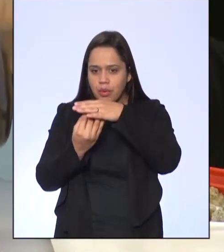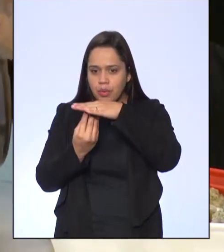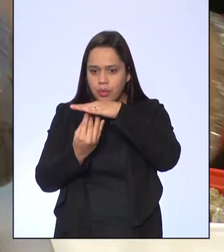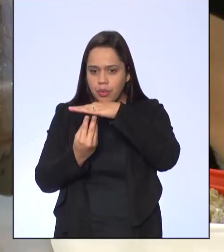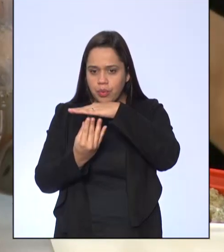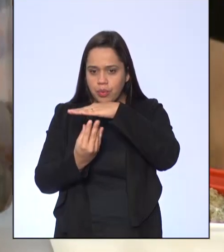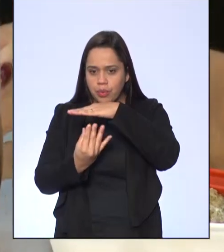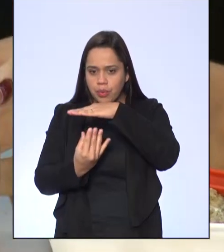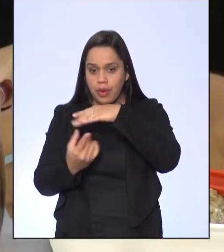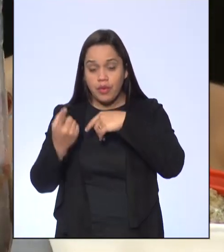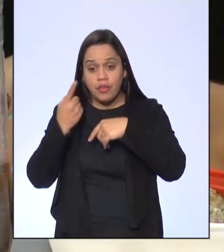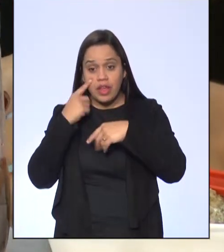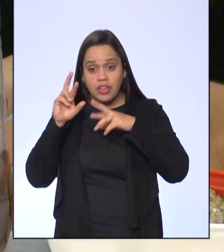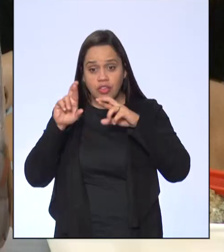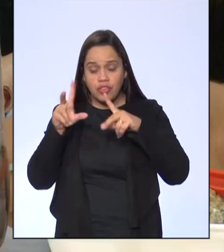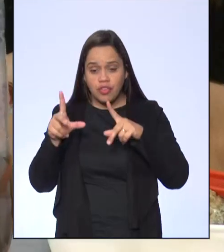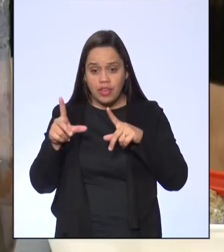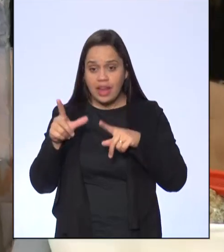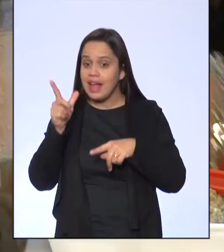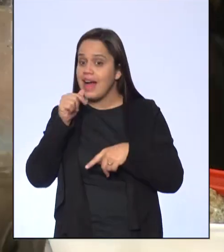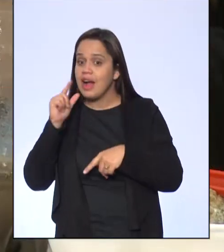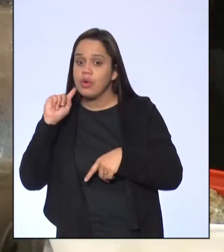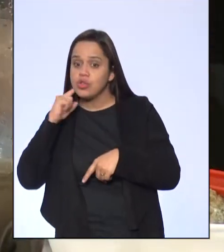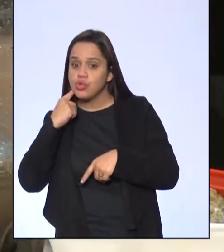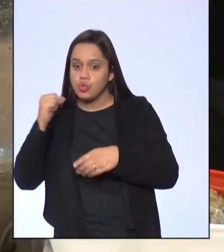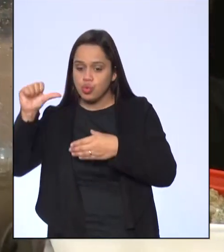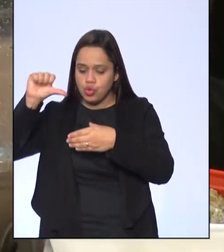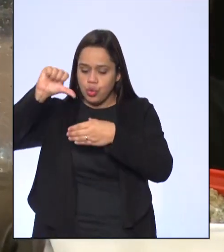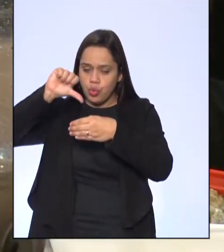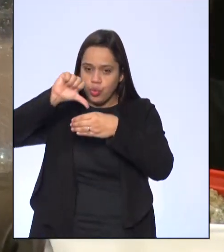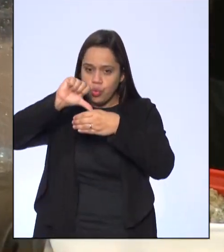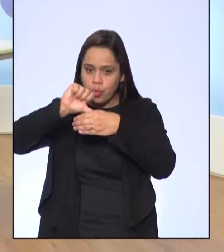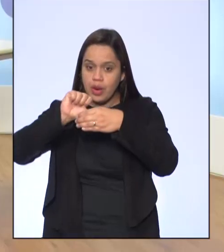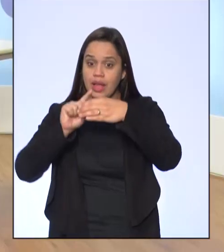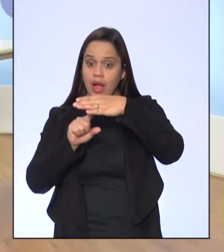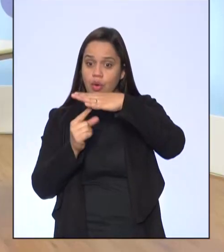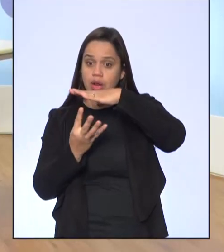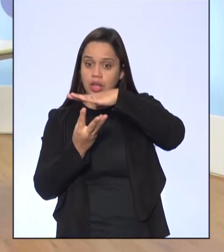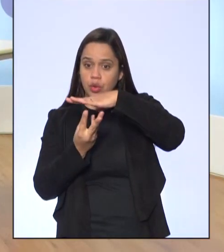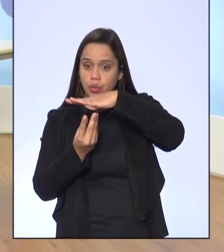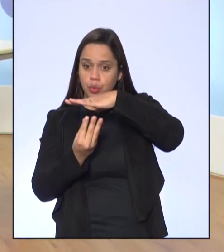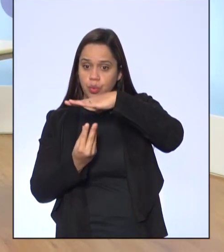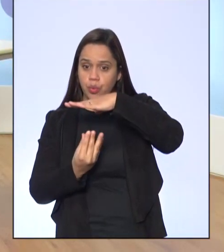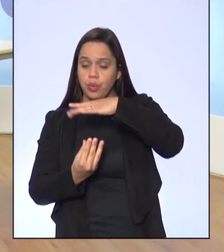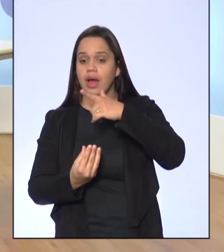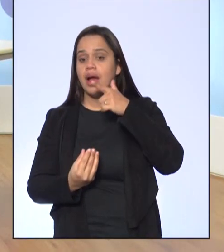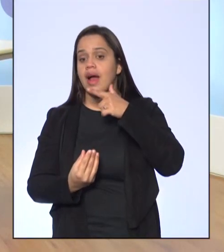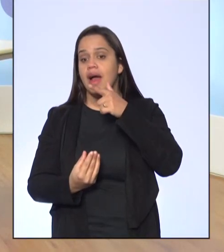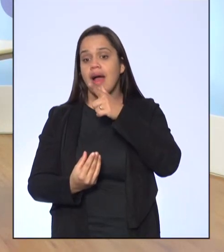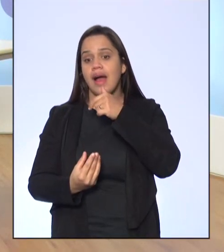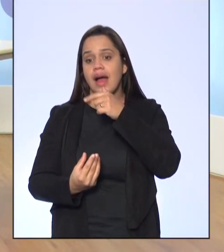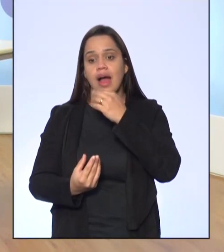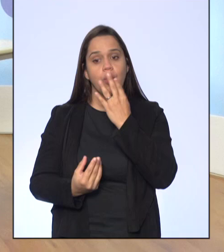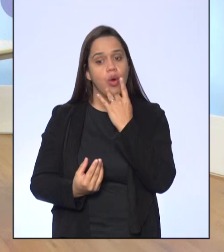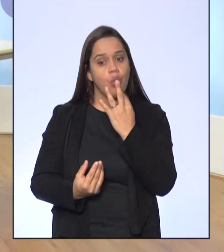Olha a diferença da cor da água que entrou e olha a água que está descendo aqui, ó.